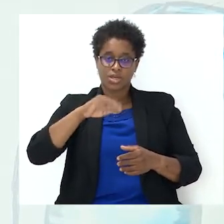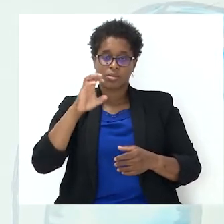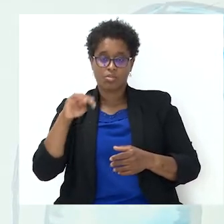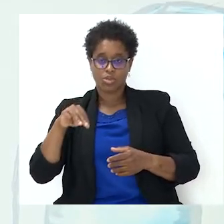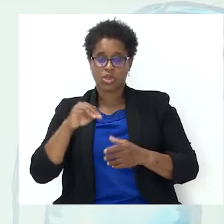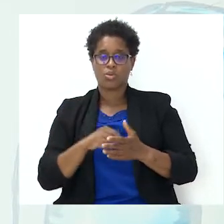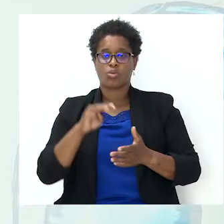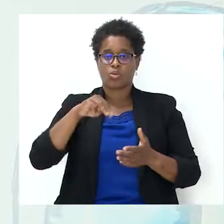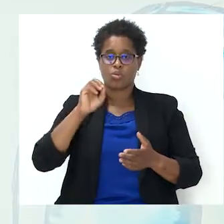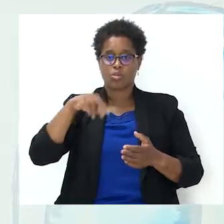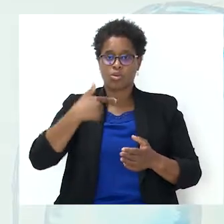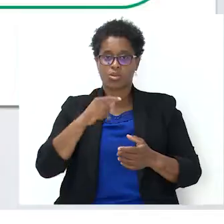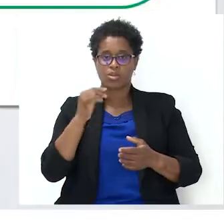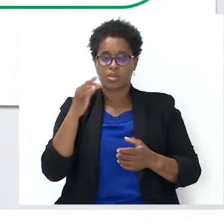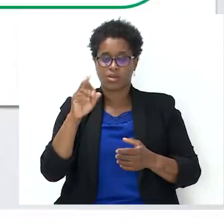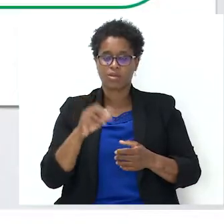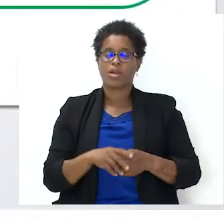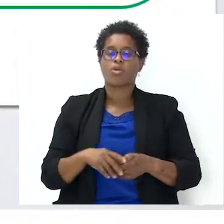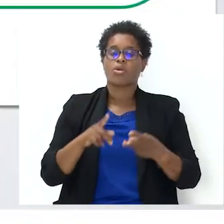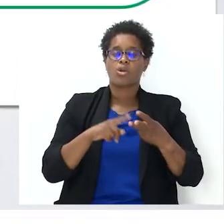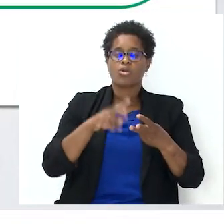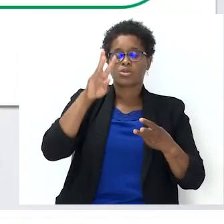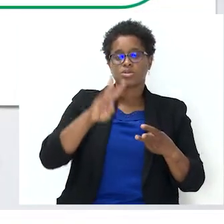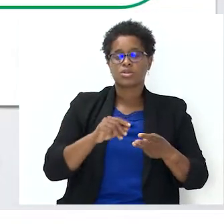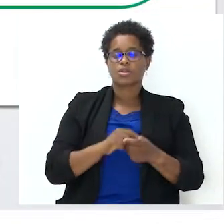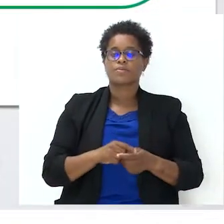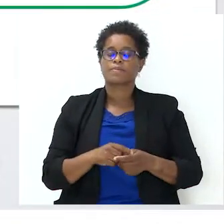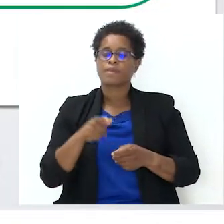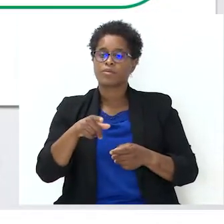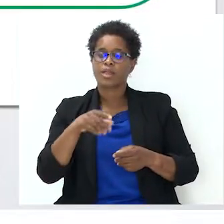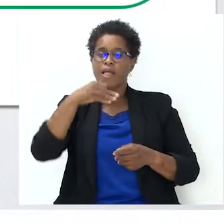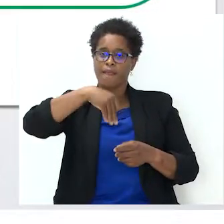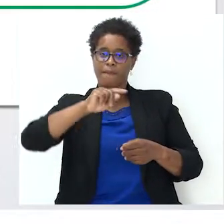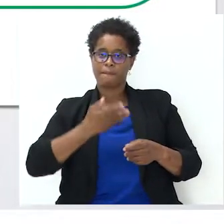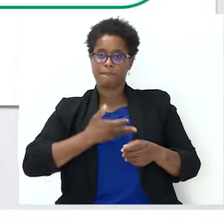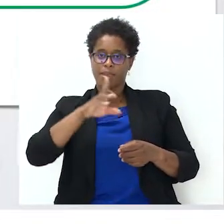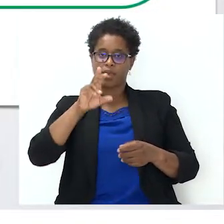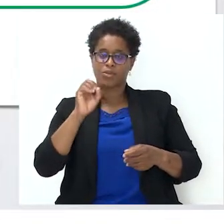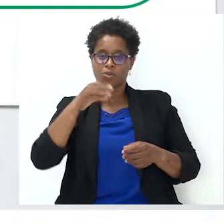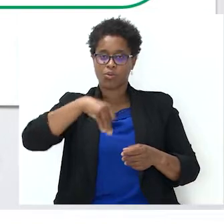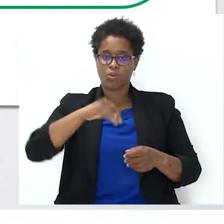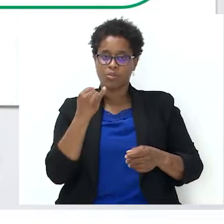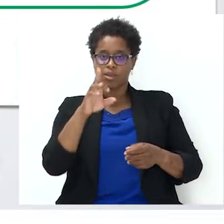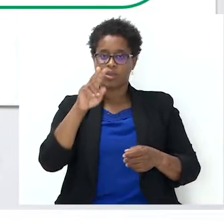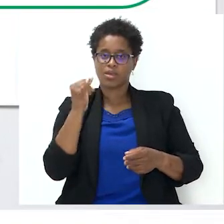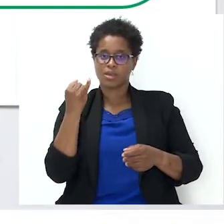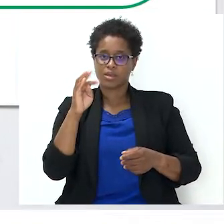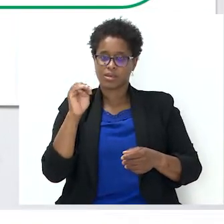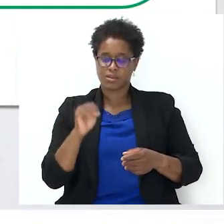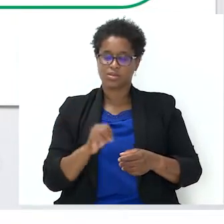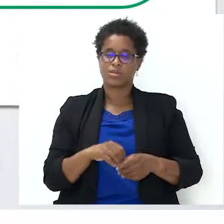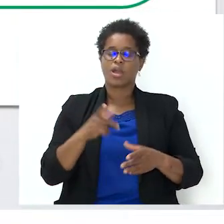o terceiro, temos aqui Dr. Pedro Pires. E temos o